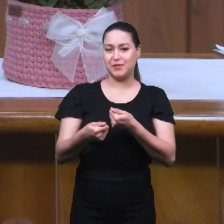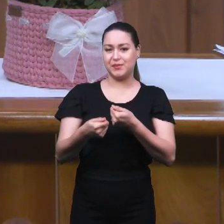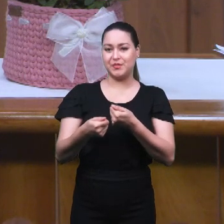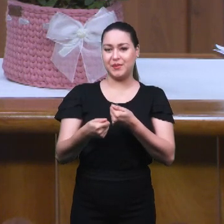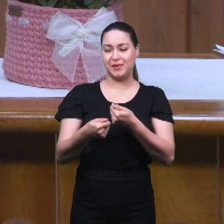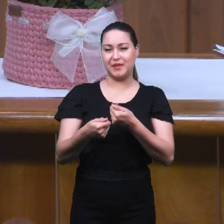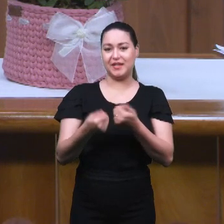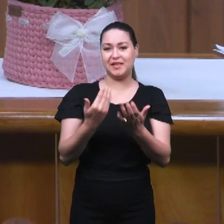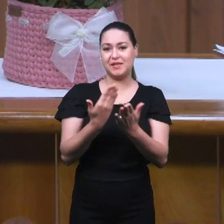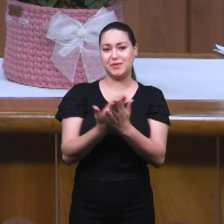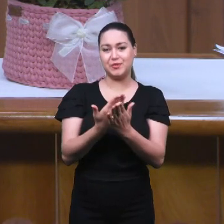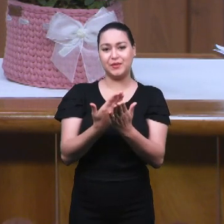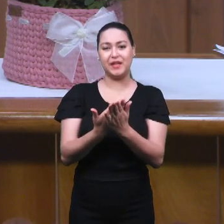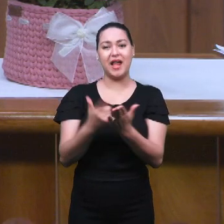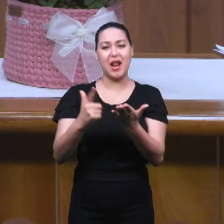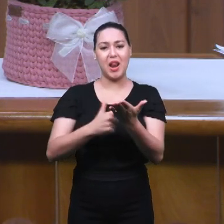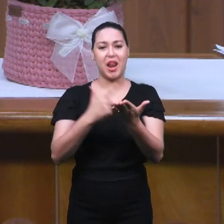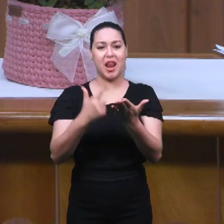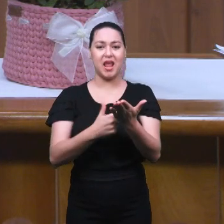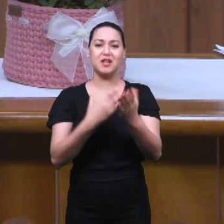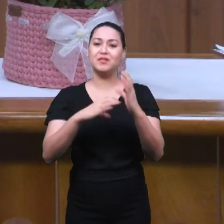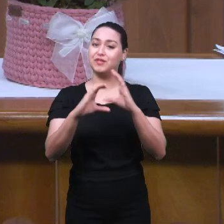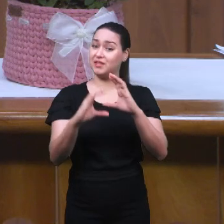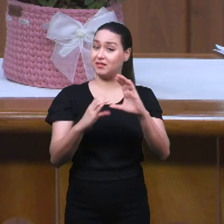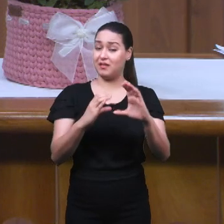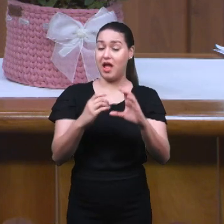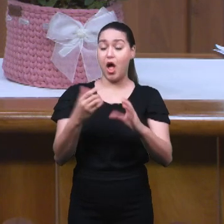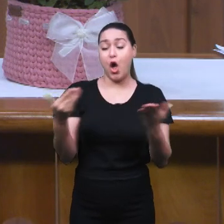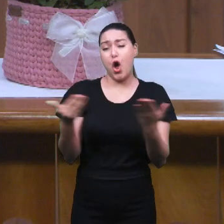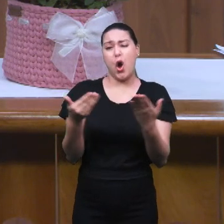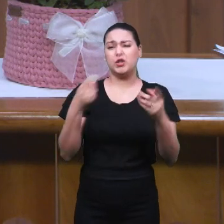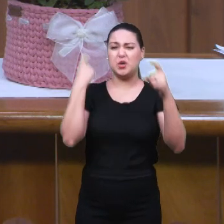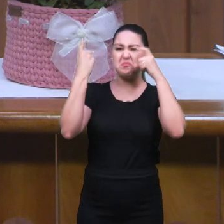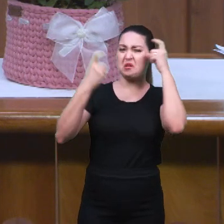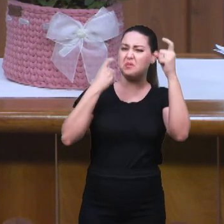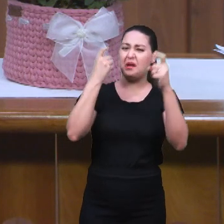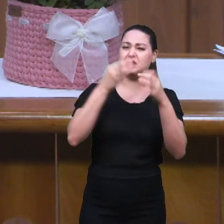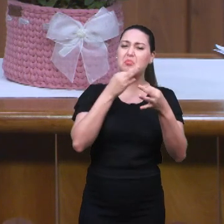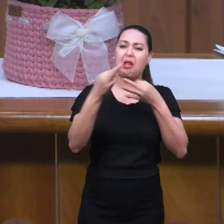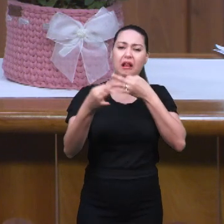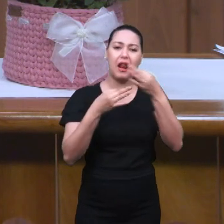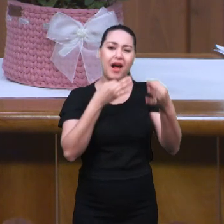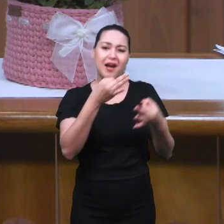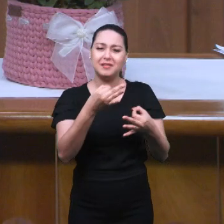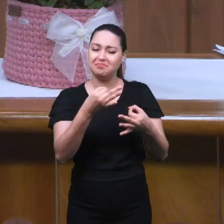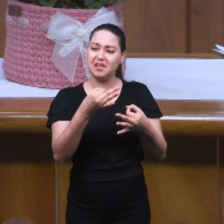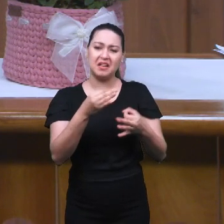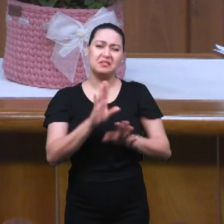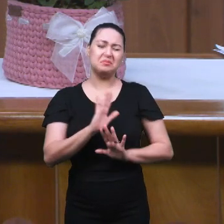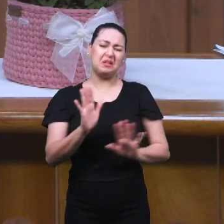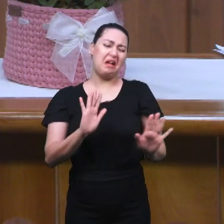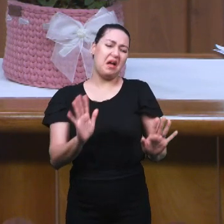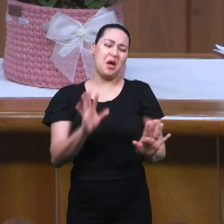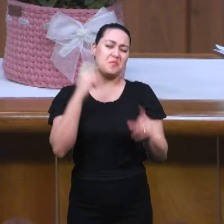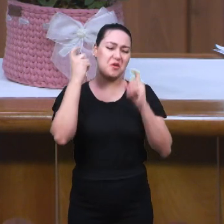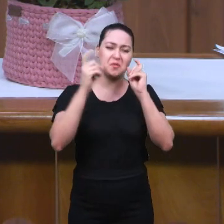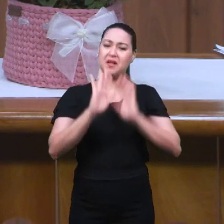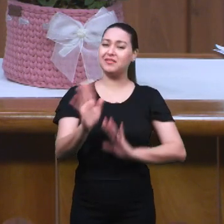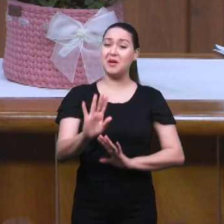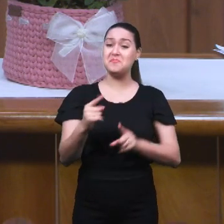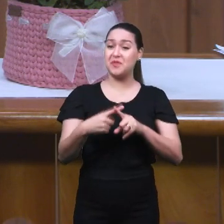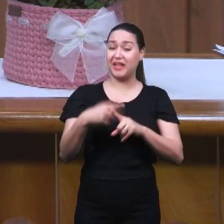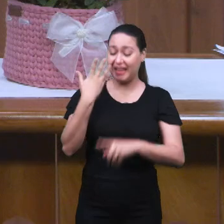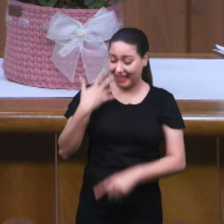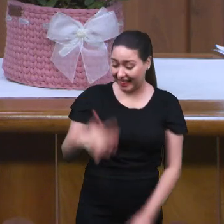exemplo. Hoje eu não estou muito preocupado até em fazer os comentários, porque os comentários foram até muito bem feitos pelas crianças